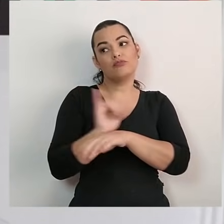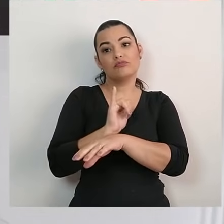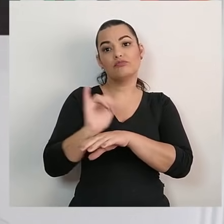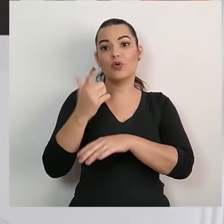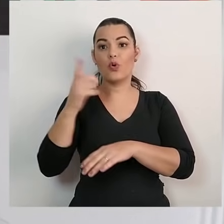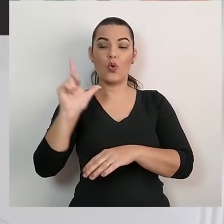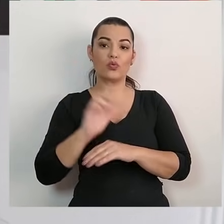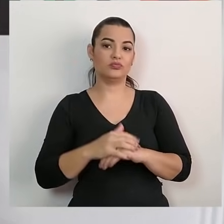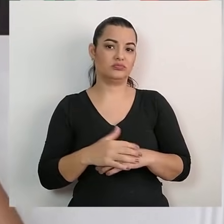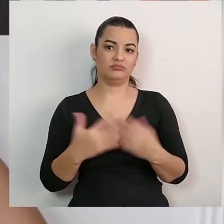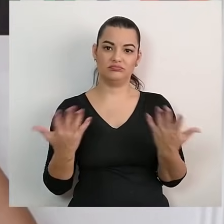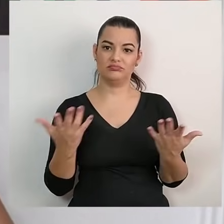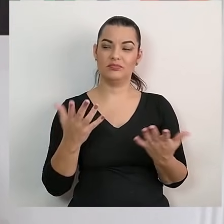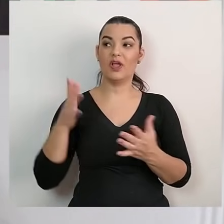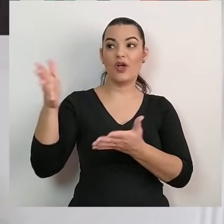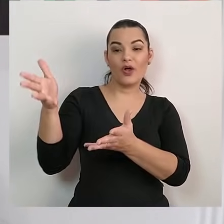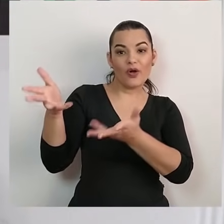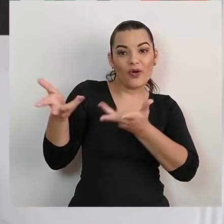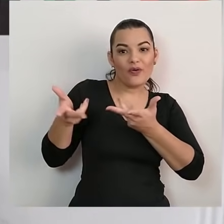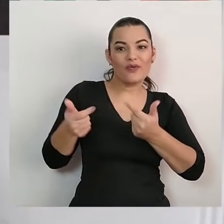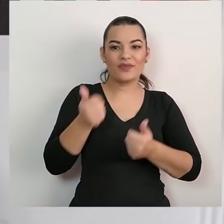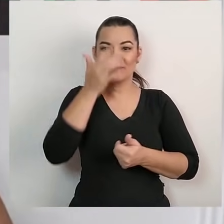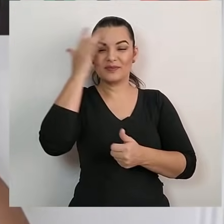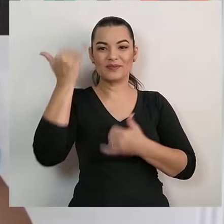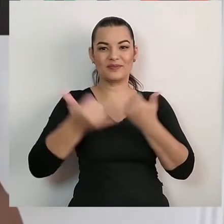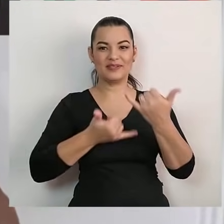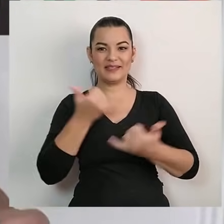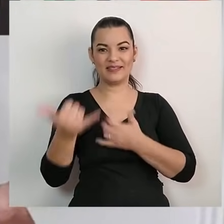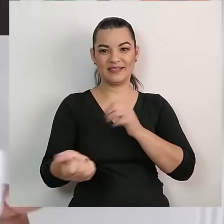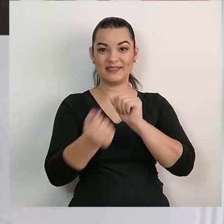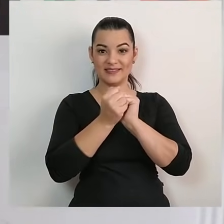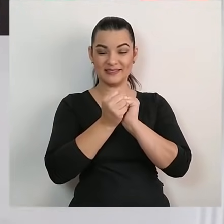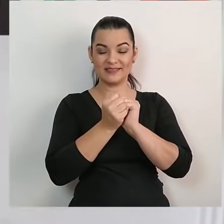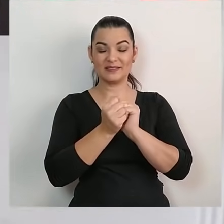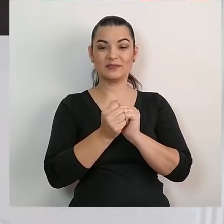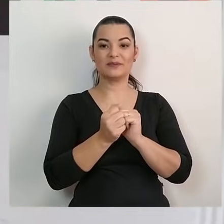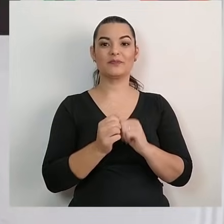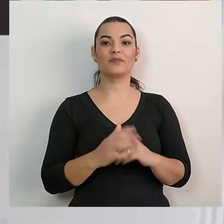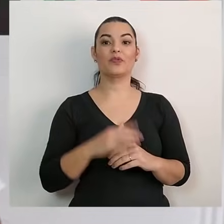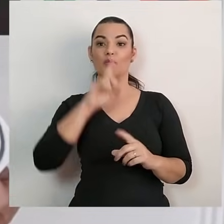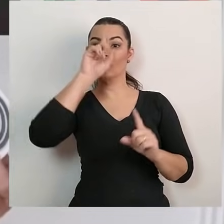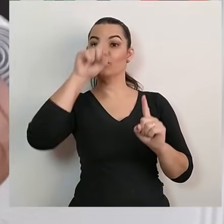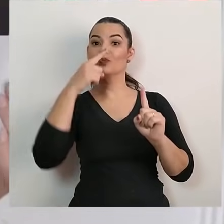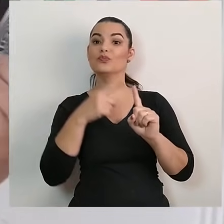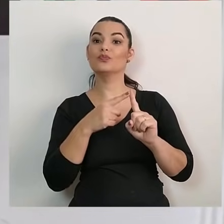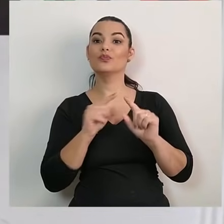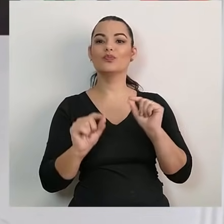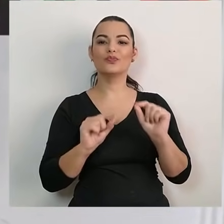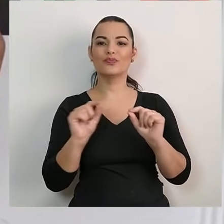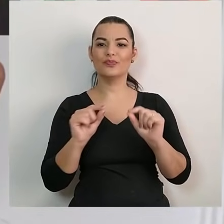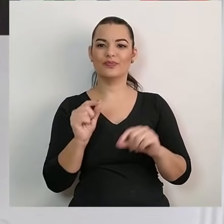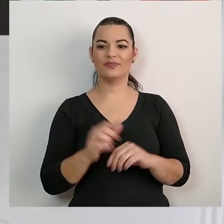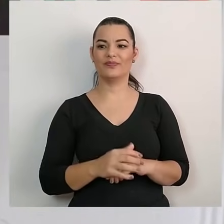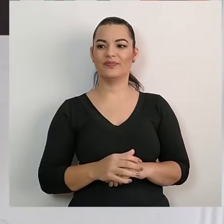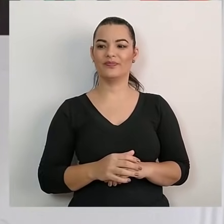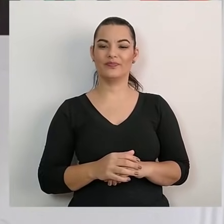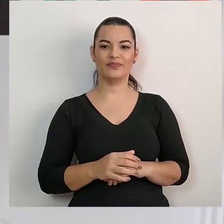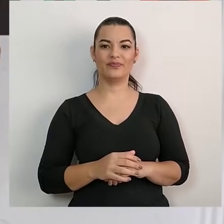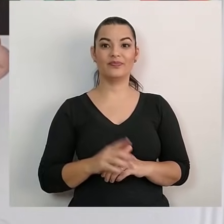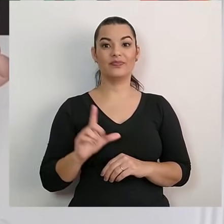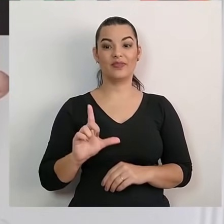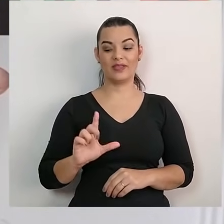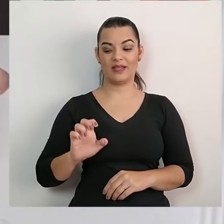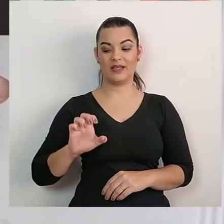presa nas pessoas. Convida alguém para brincar com você. Então, a ideia é que o Léo estava com a carta